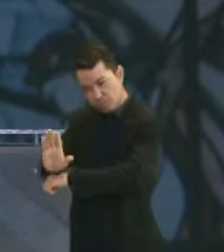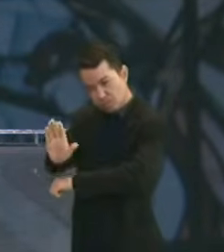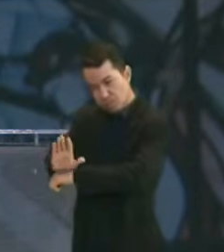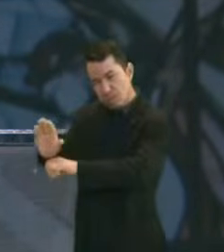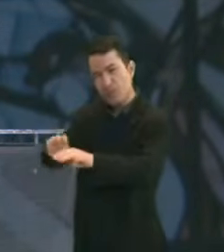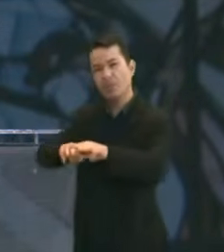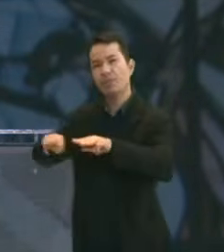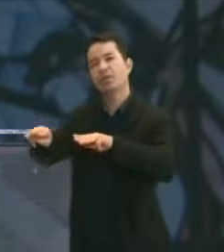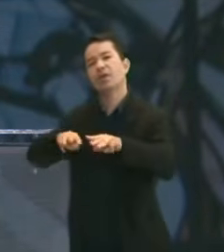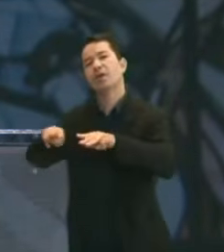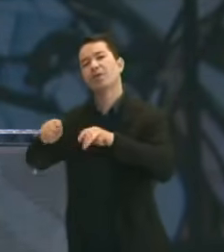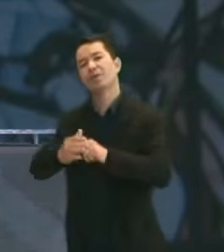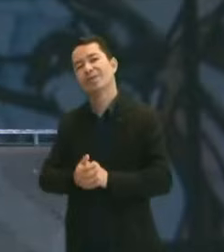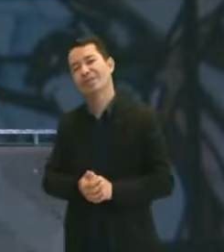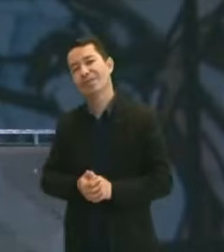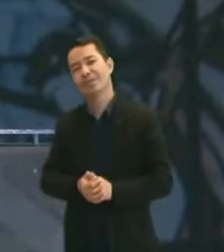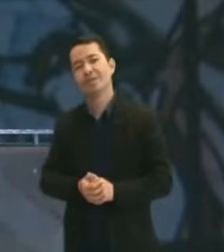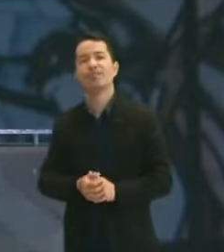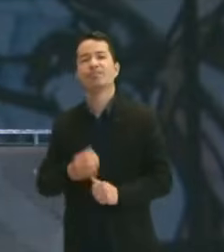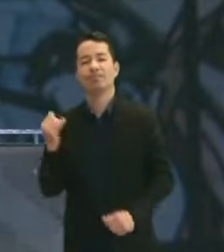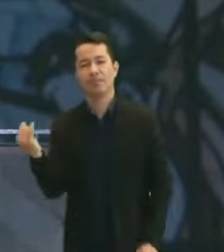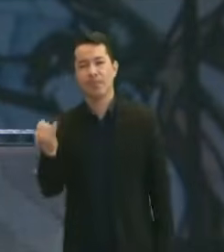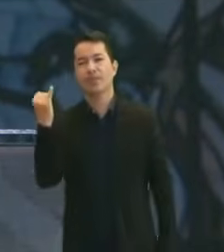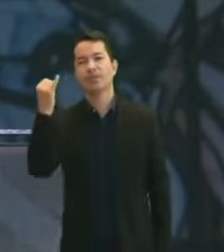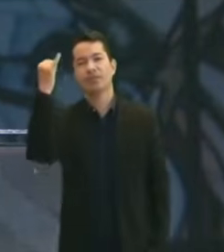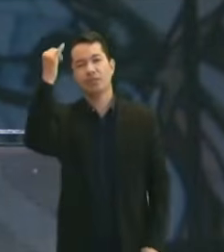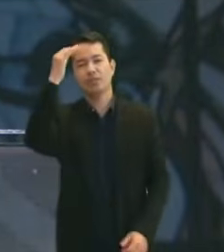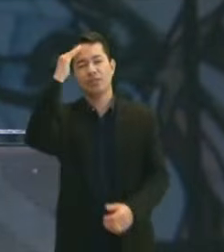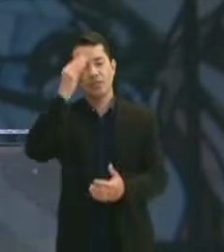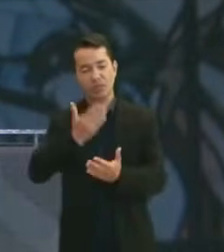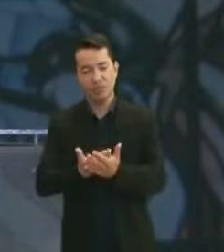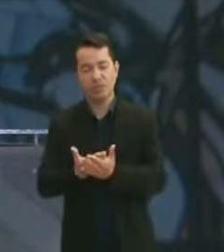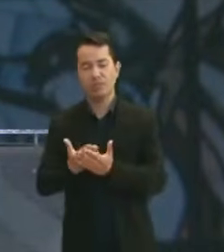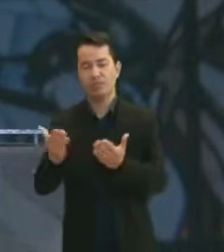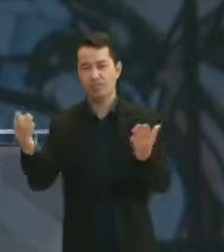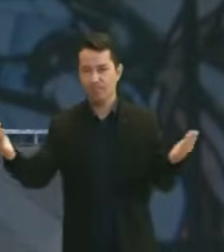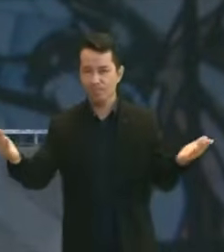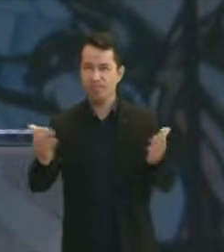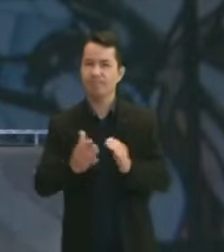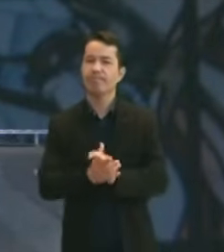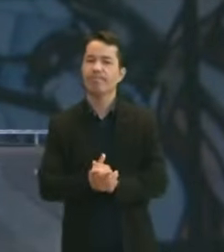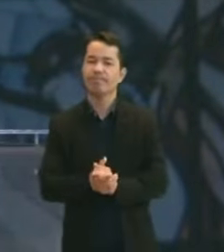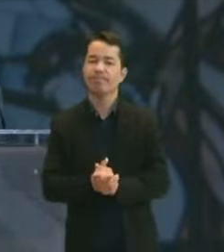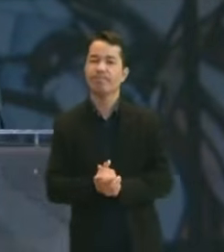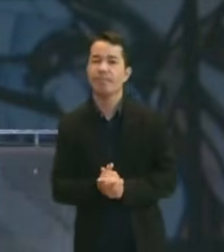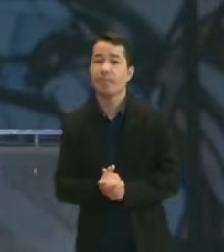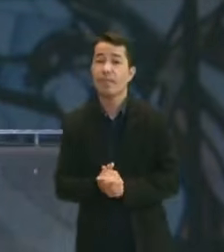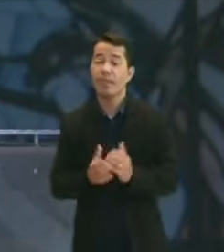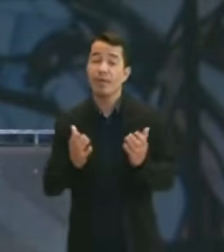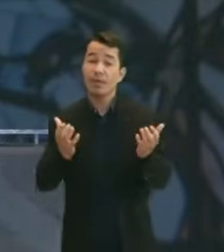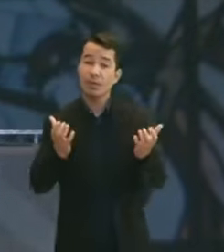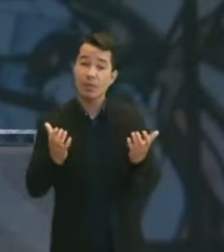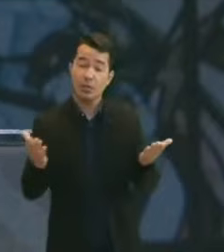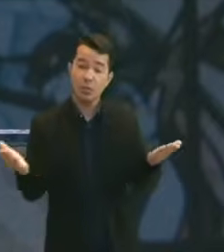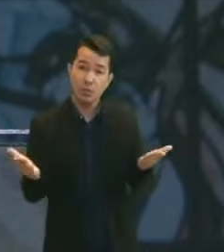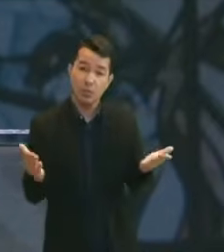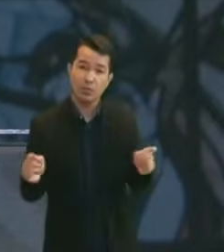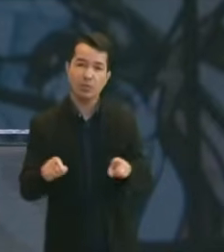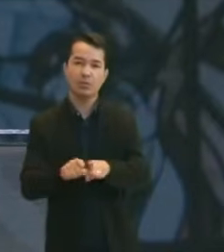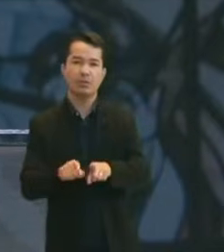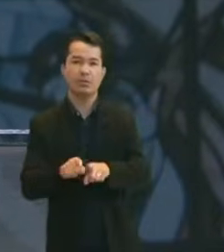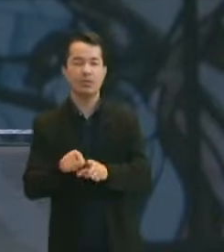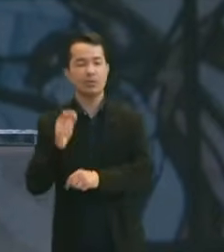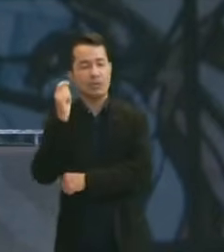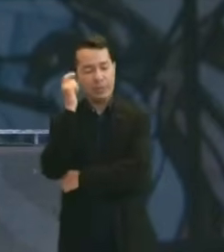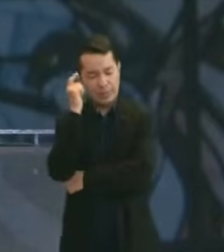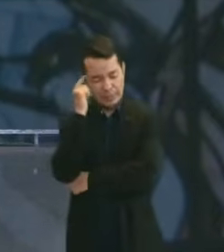fé daqueles irmãos. Eu gostaria de te convidar e te dar a oportunidade, nesse momento, a